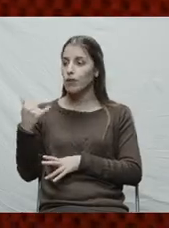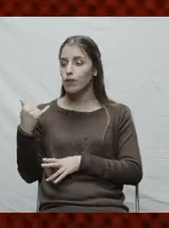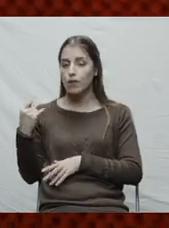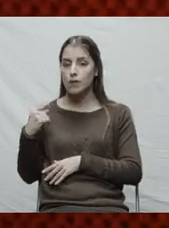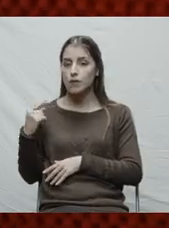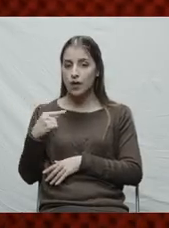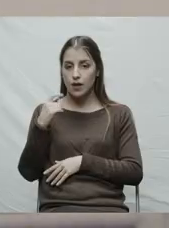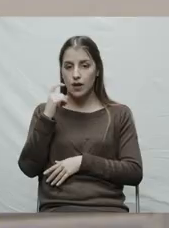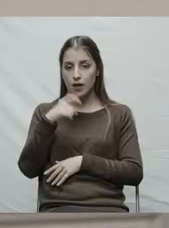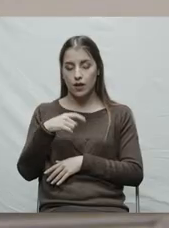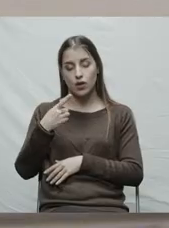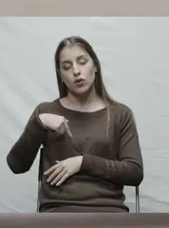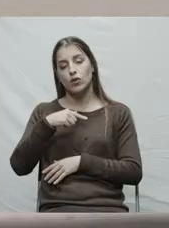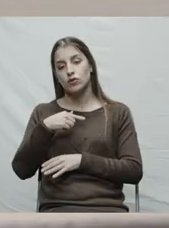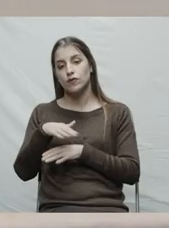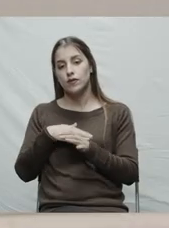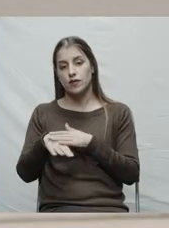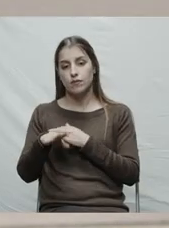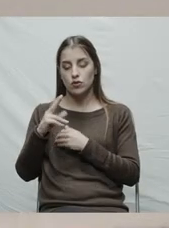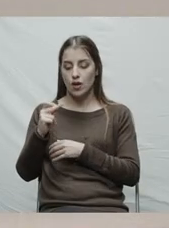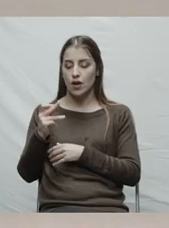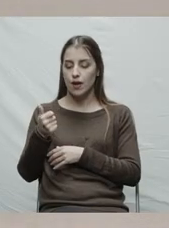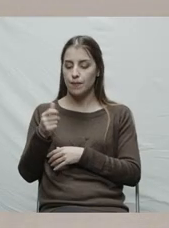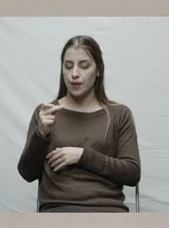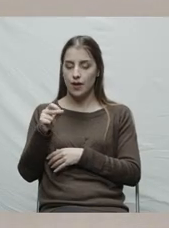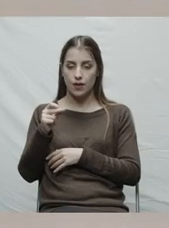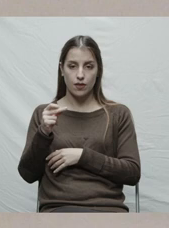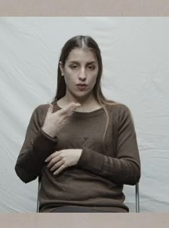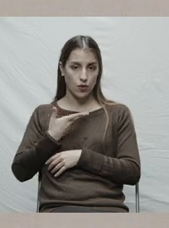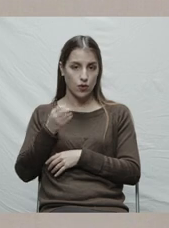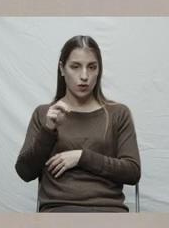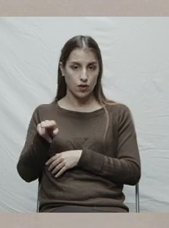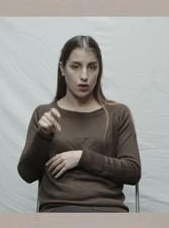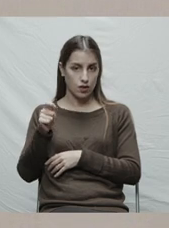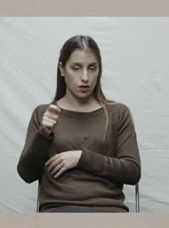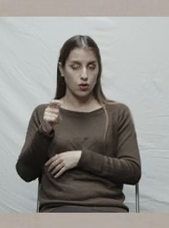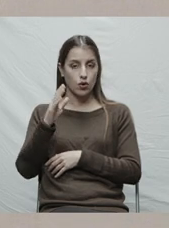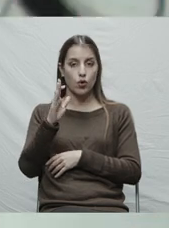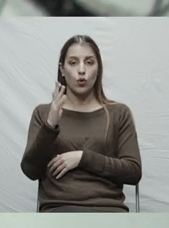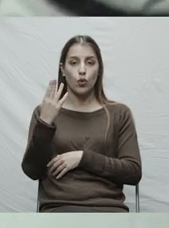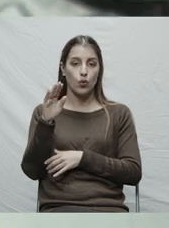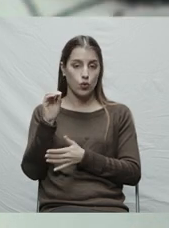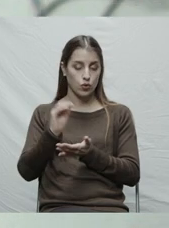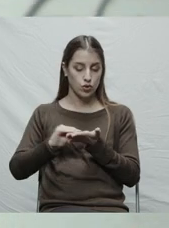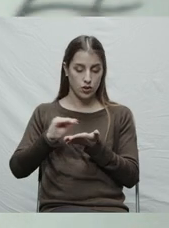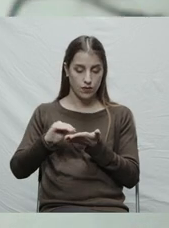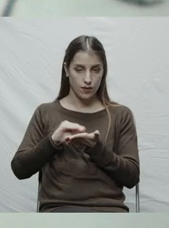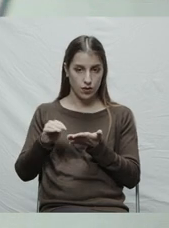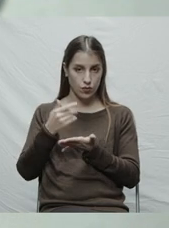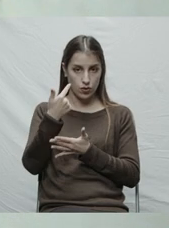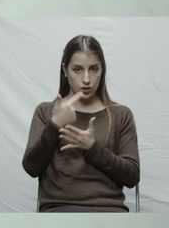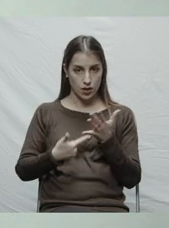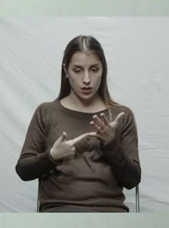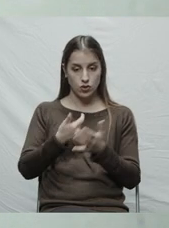segunda vez? Foi Foste. o Abaddon, fizemos um Ah, Abaddon, que ok. foi Foi. com aí que já foi mais teatro, com o que escreveu o texto, Yeah. e com a Paula Cepeda, e que teve na